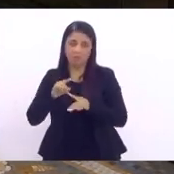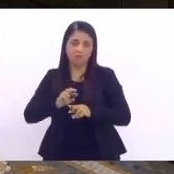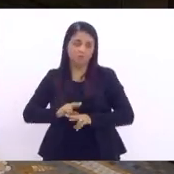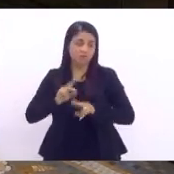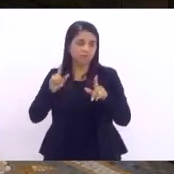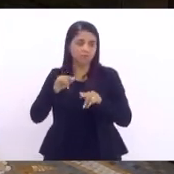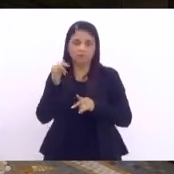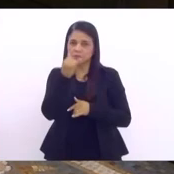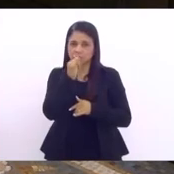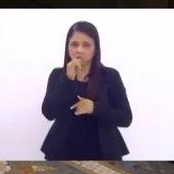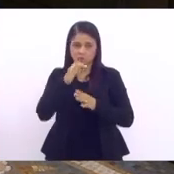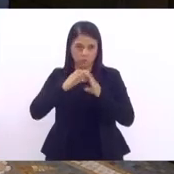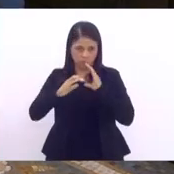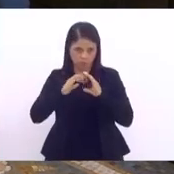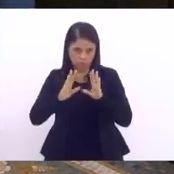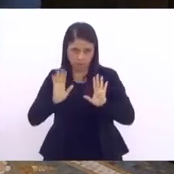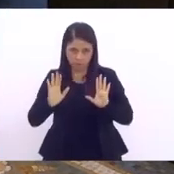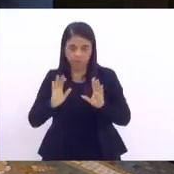presidente,